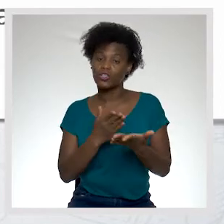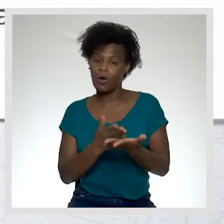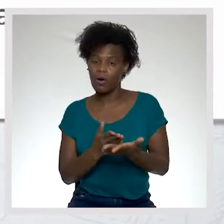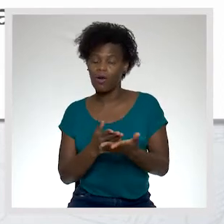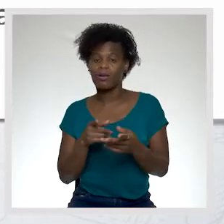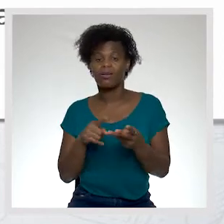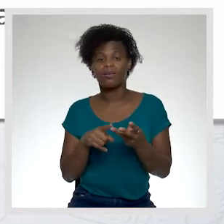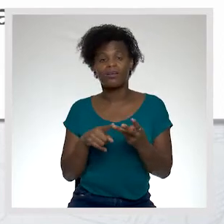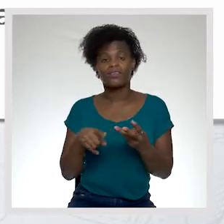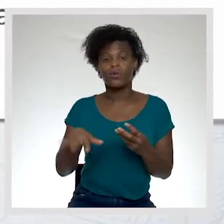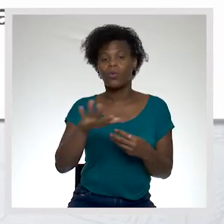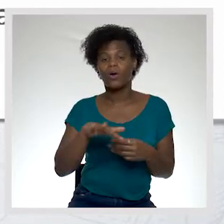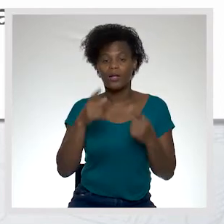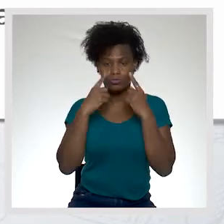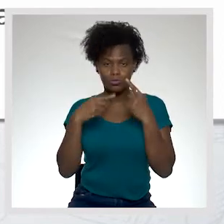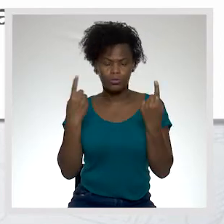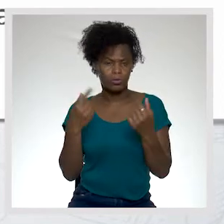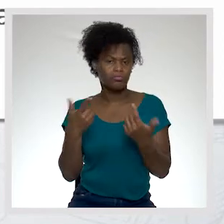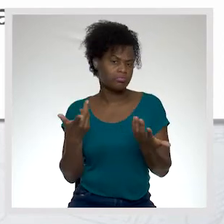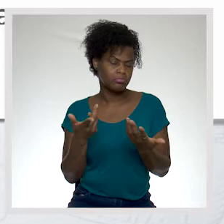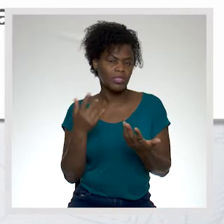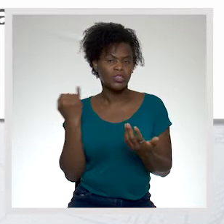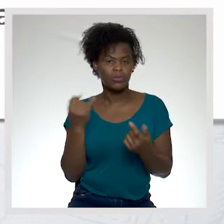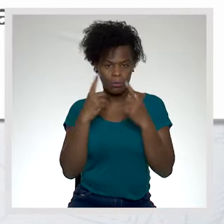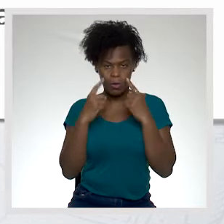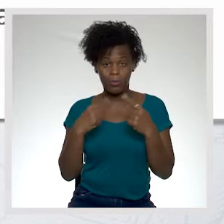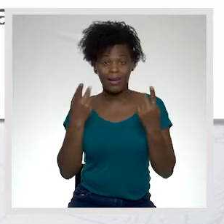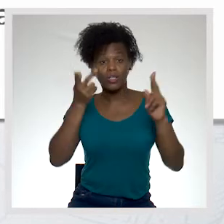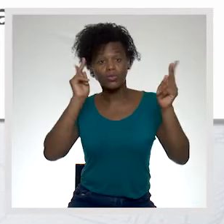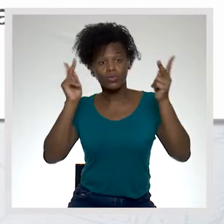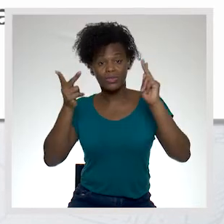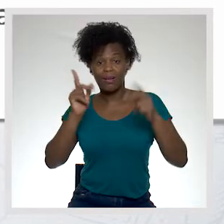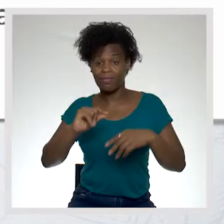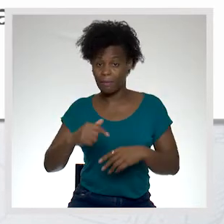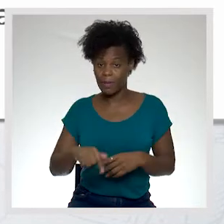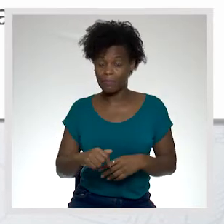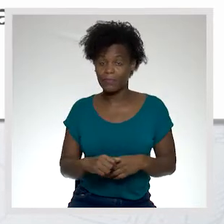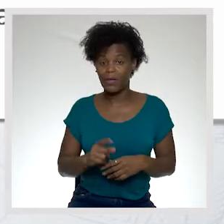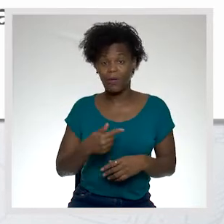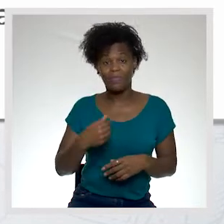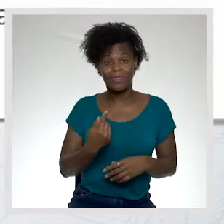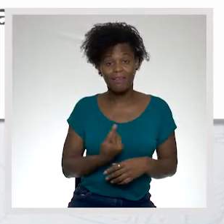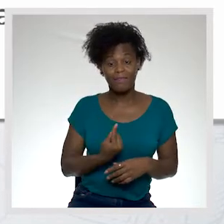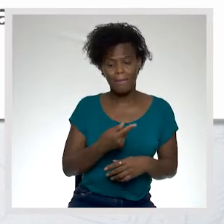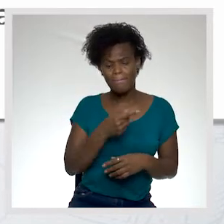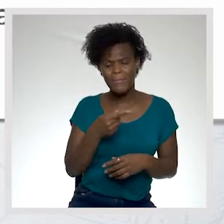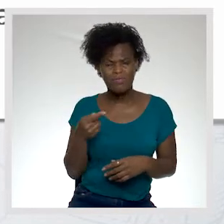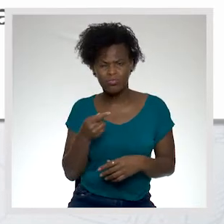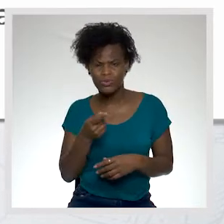nos estabelecimentos públicos e industriais. Deve-se gastar menos